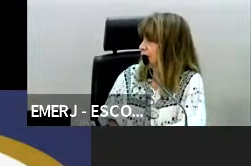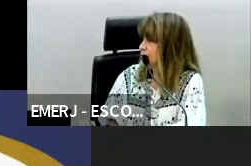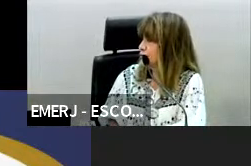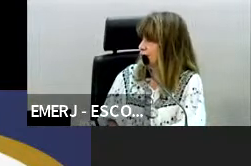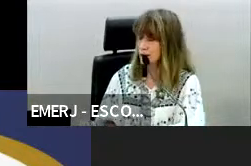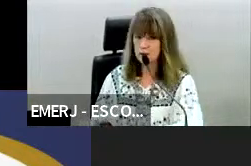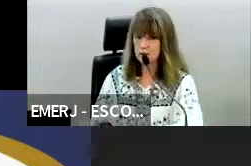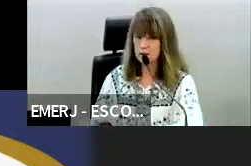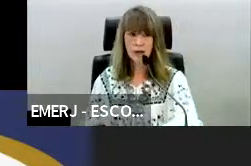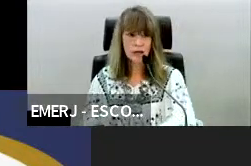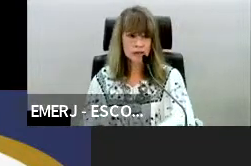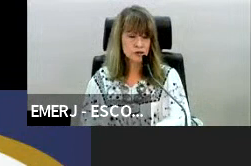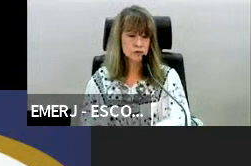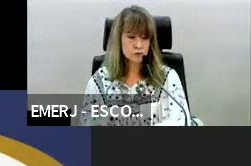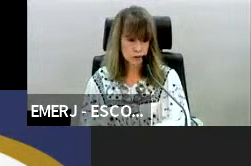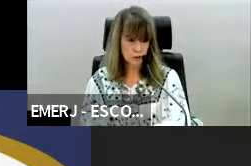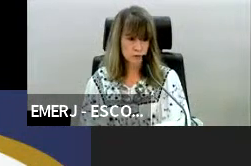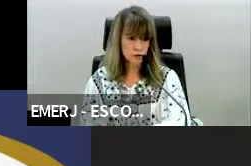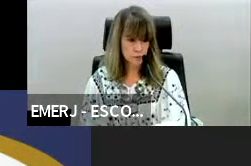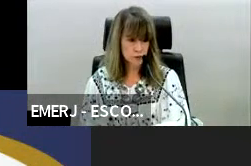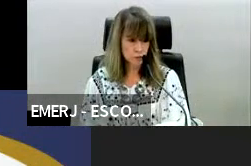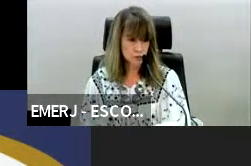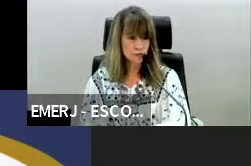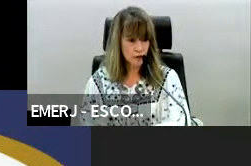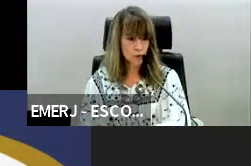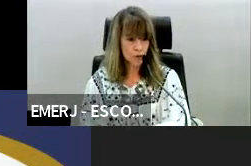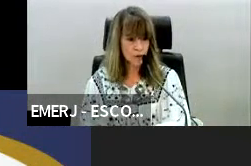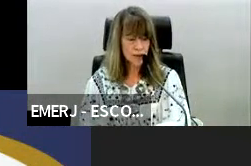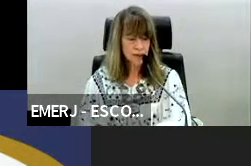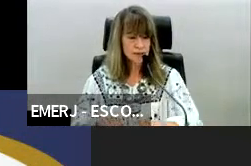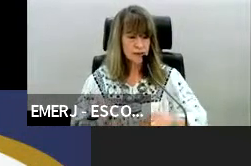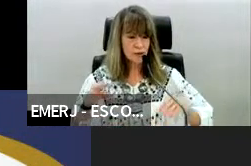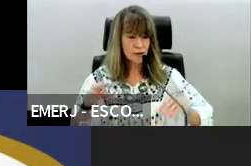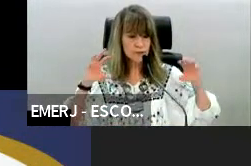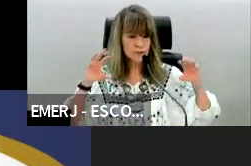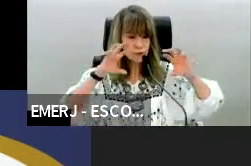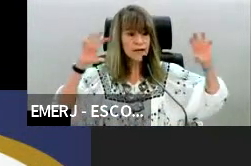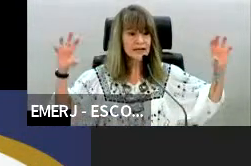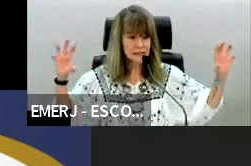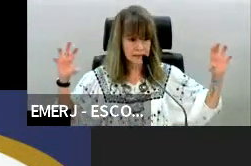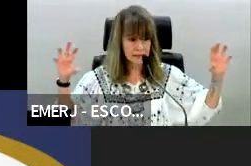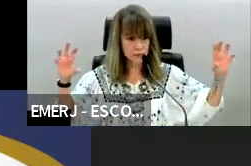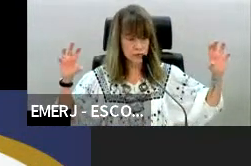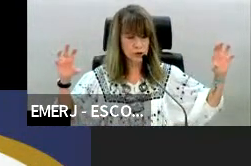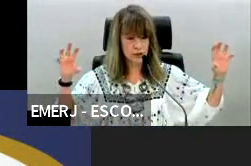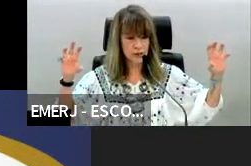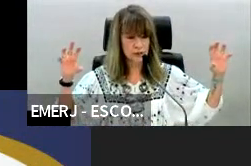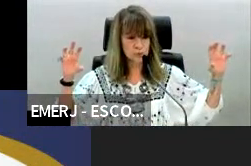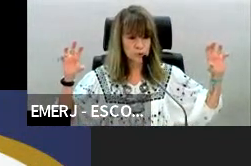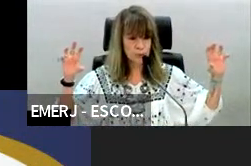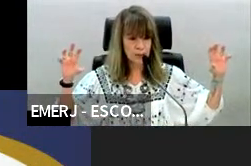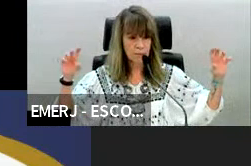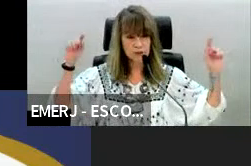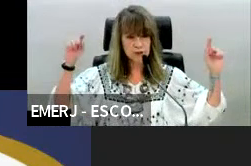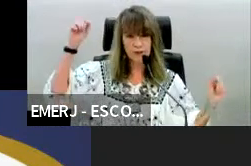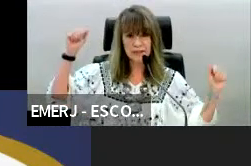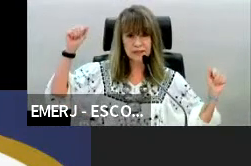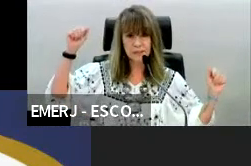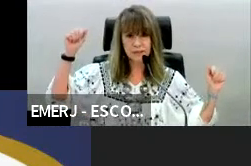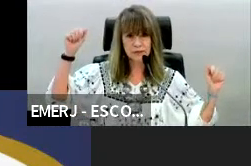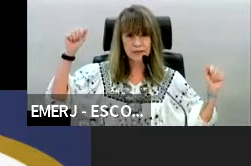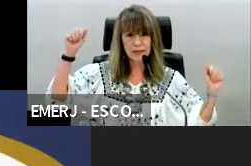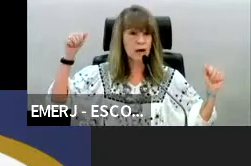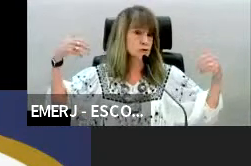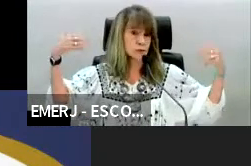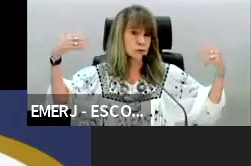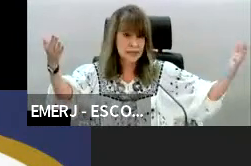para delinquir ante o seu diminuto valor. Então, eu neutralizo dois grandes problemas, que é o